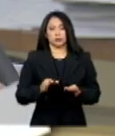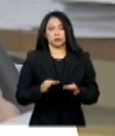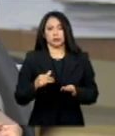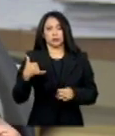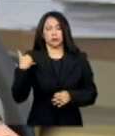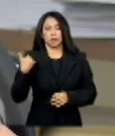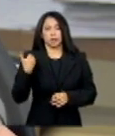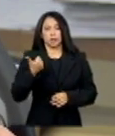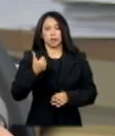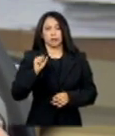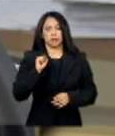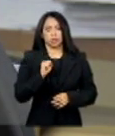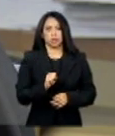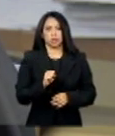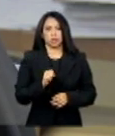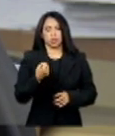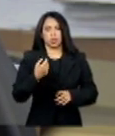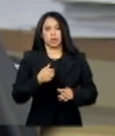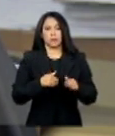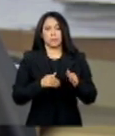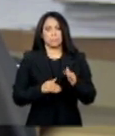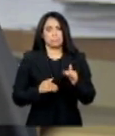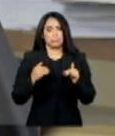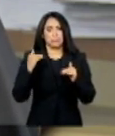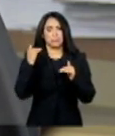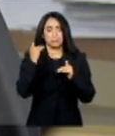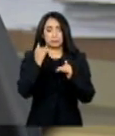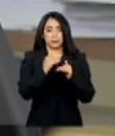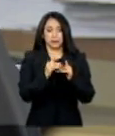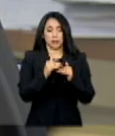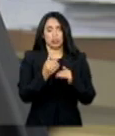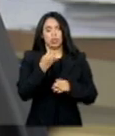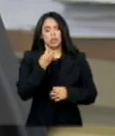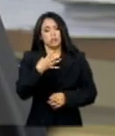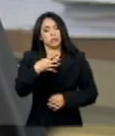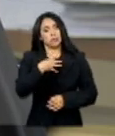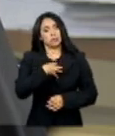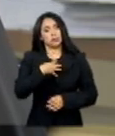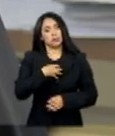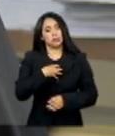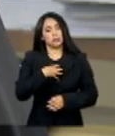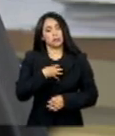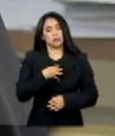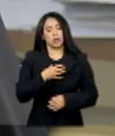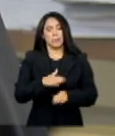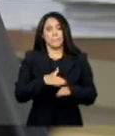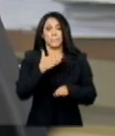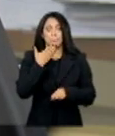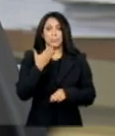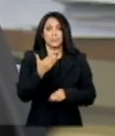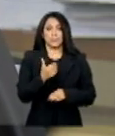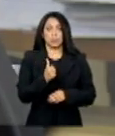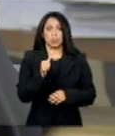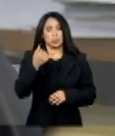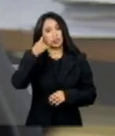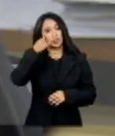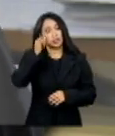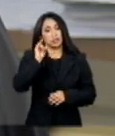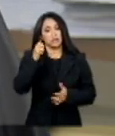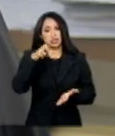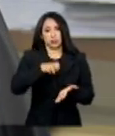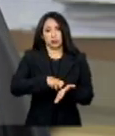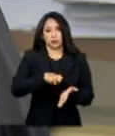do bem estar do menor contribuindo assim para evitar sanções meramente punitiva